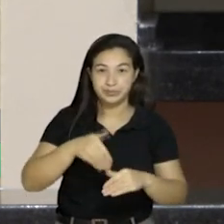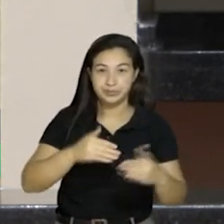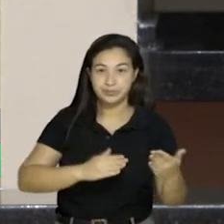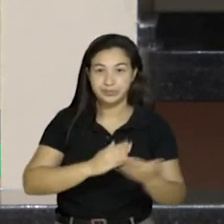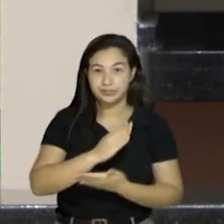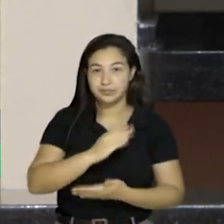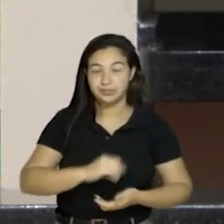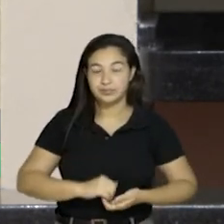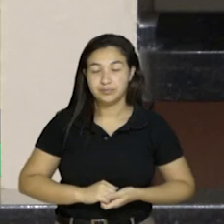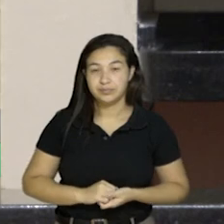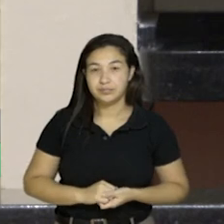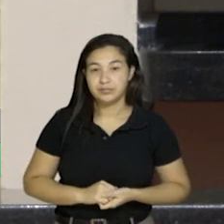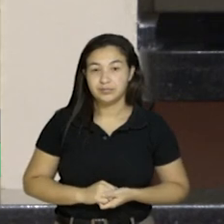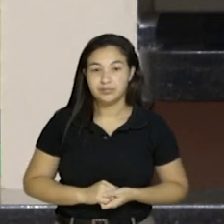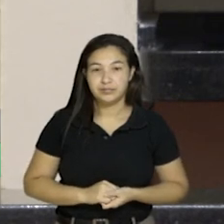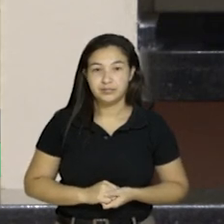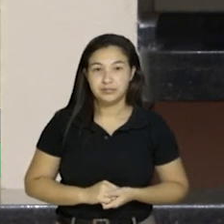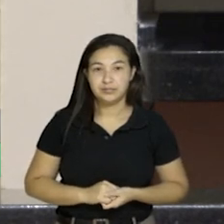aprovado